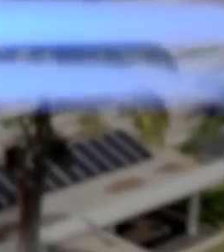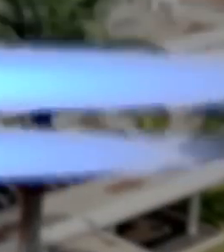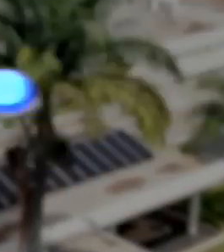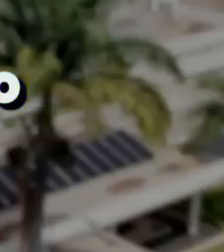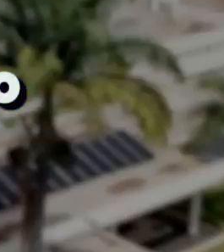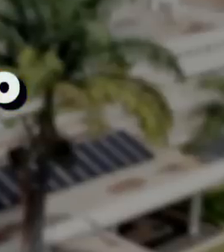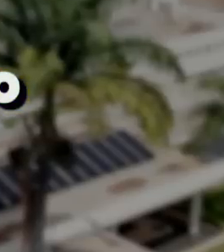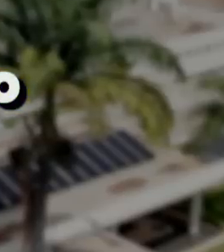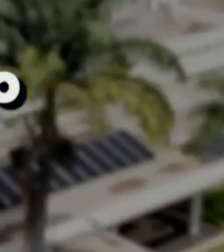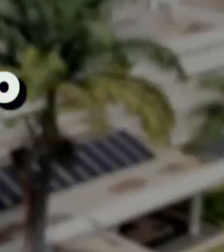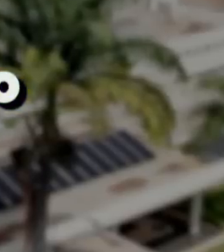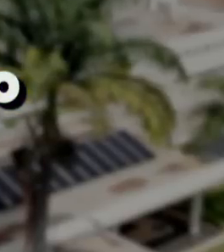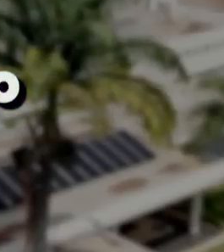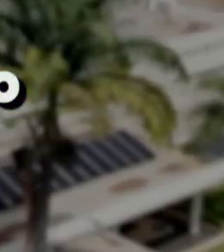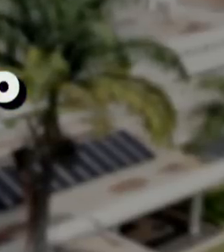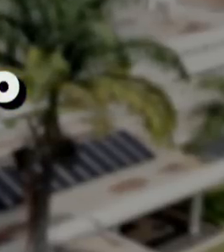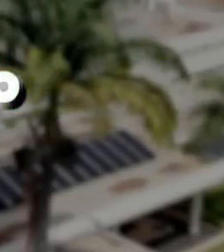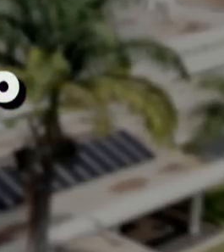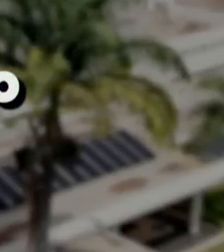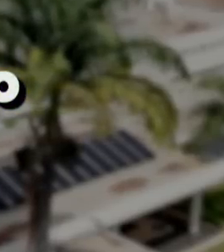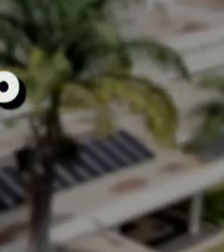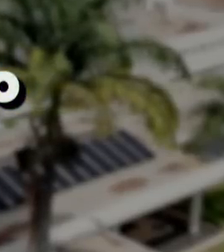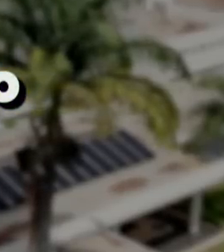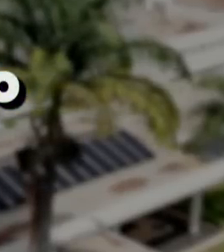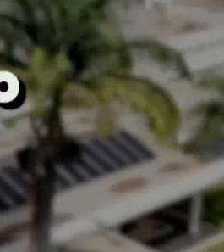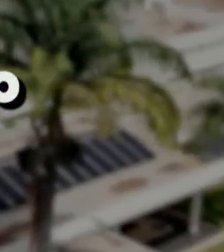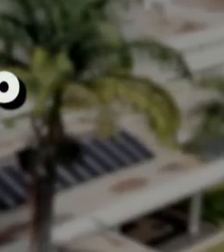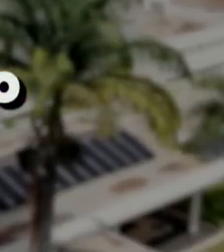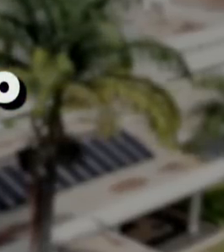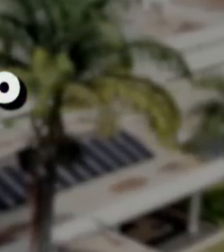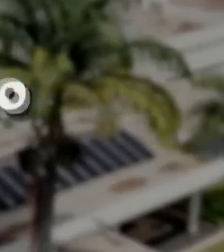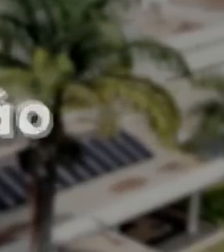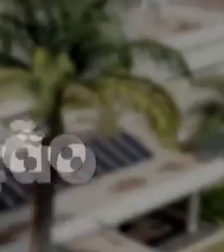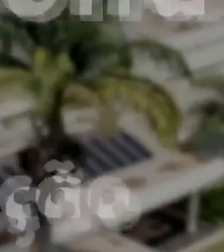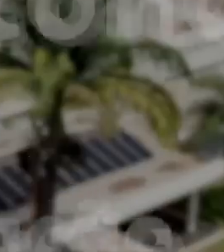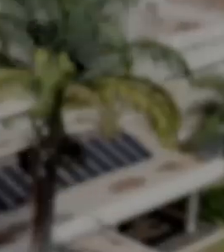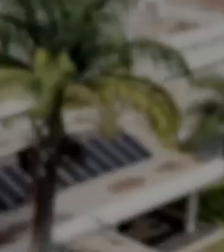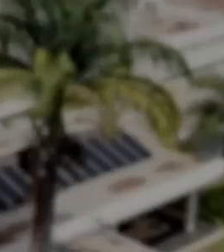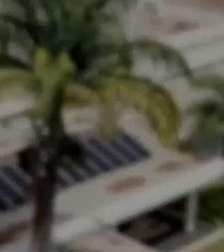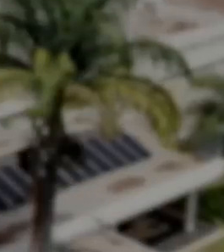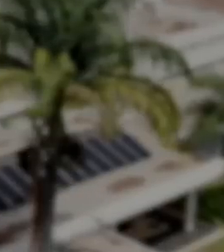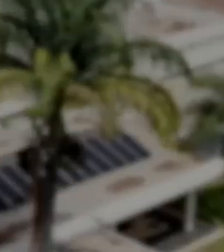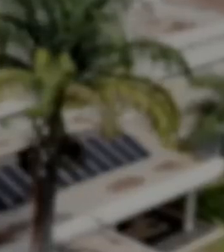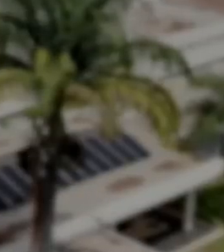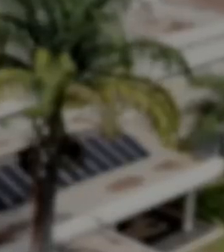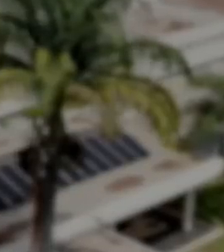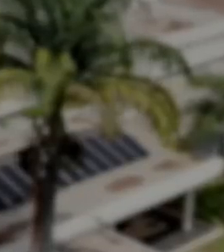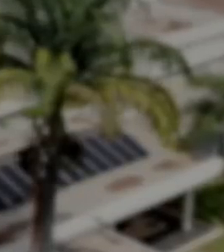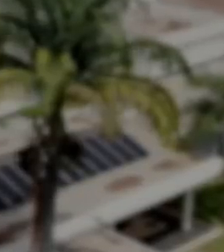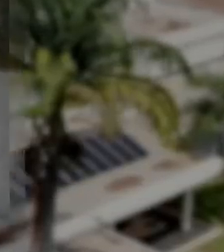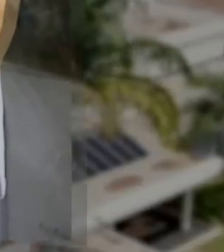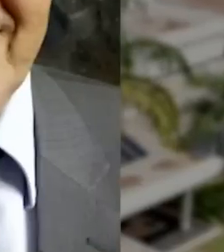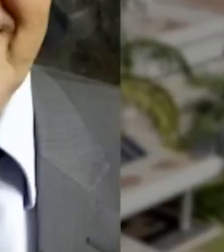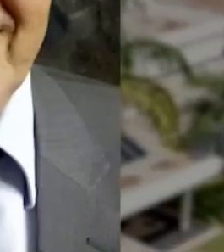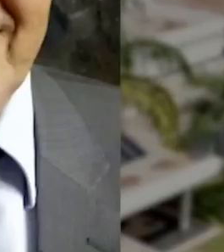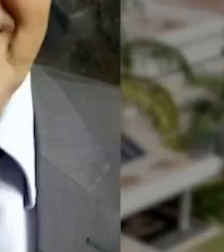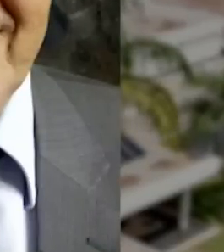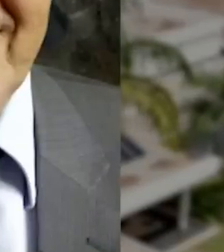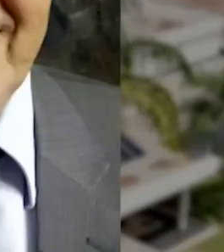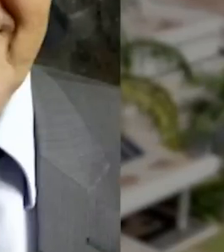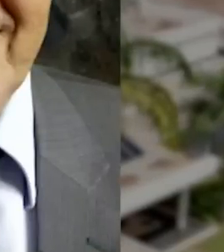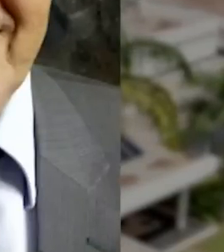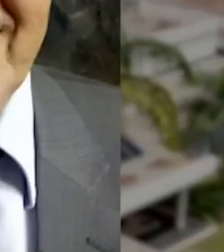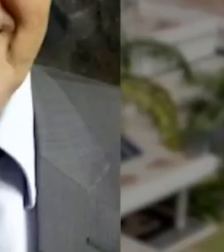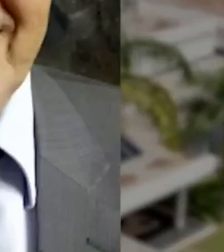sendo estes eleitos para cumprir um mandato de duração de 5 anos. O oitavo candidato mais votado, o irmão Daniel Barbosa